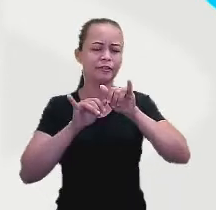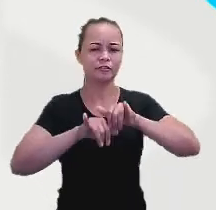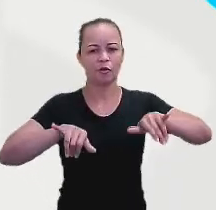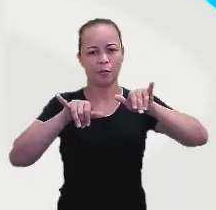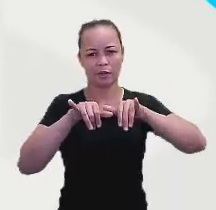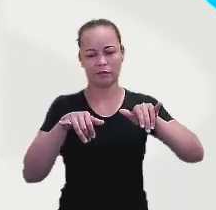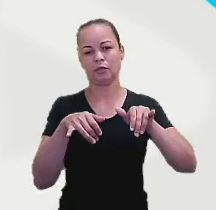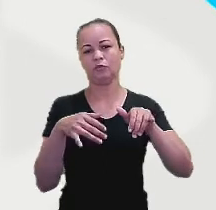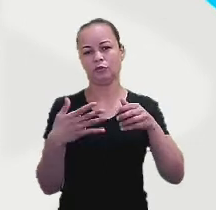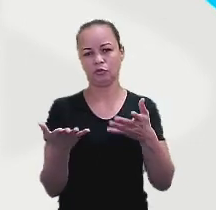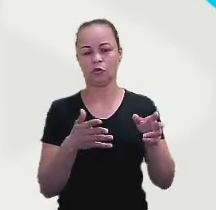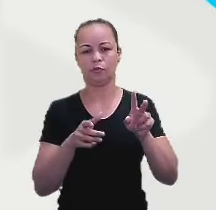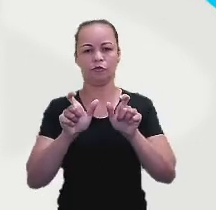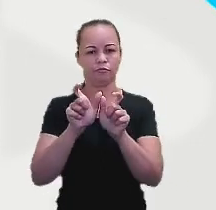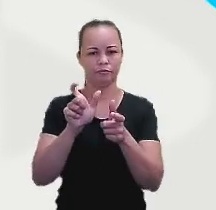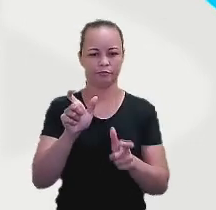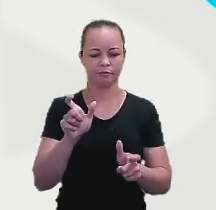verbete.